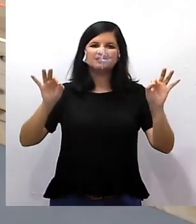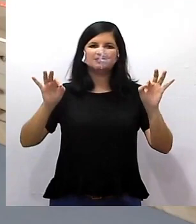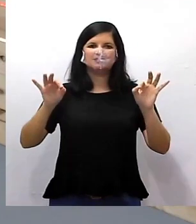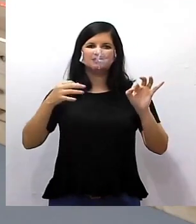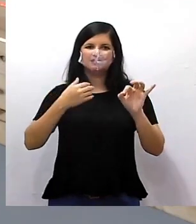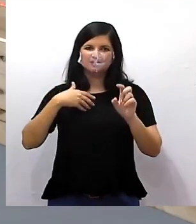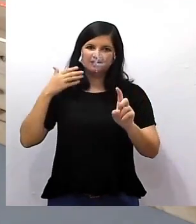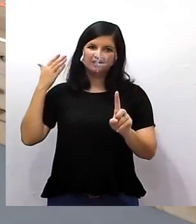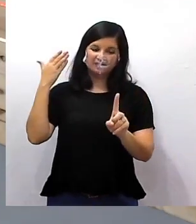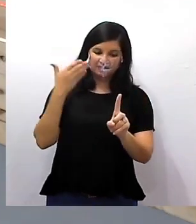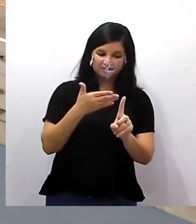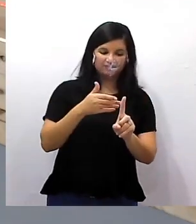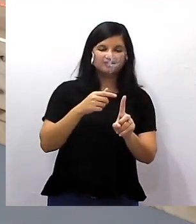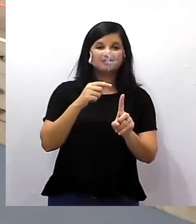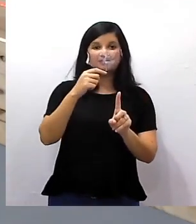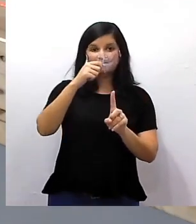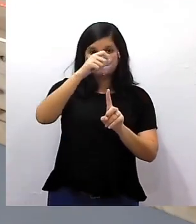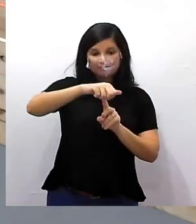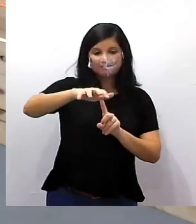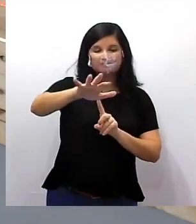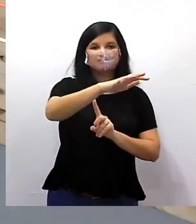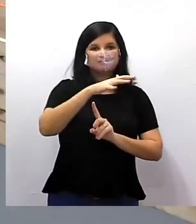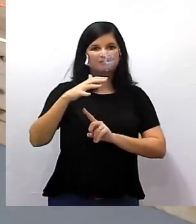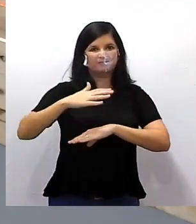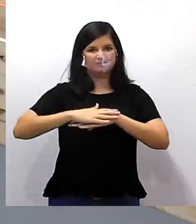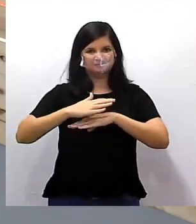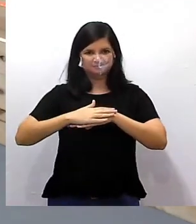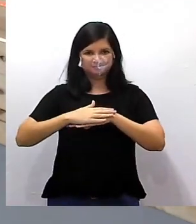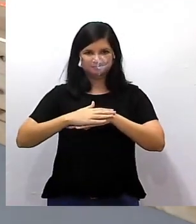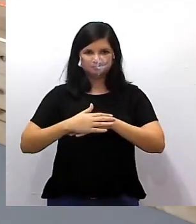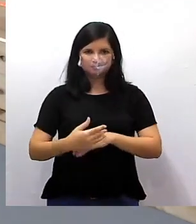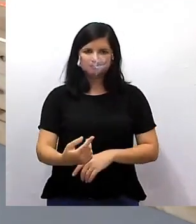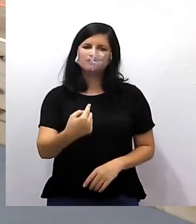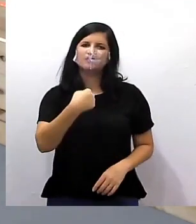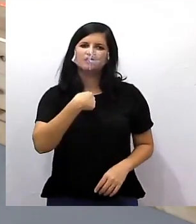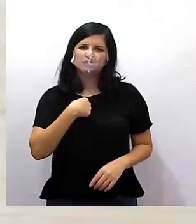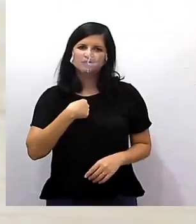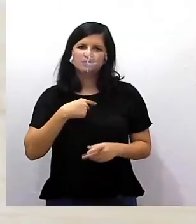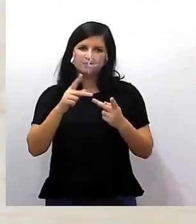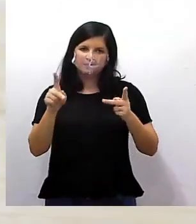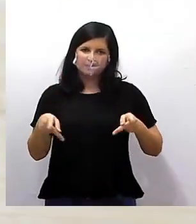tô dando ênfase em quem realizou a ação. Quando eu digo assim, ó, eu